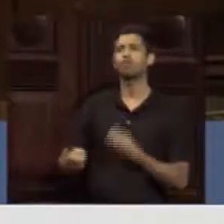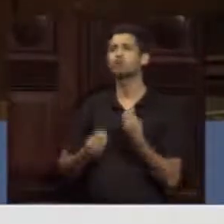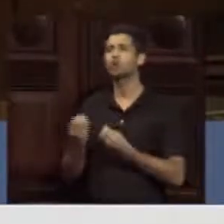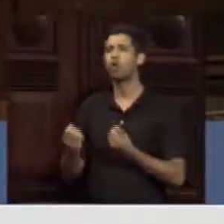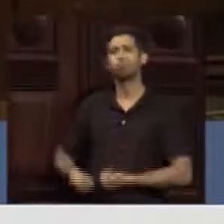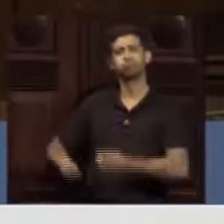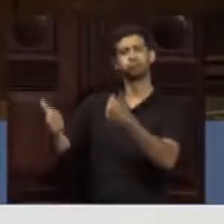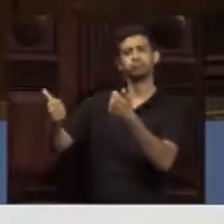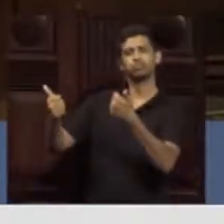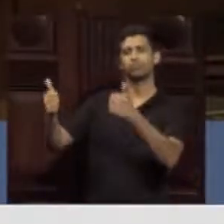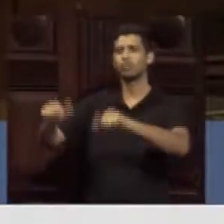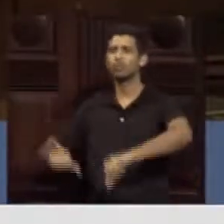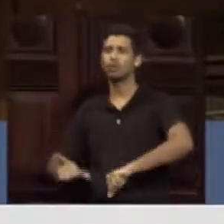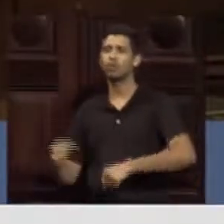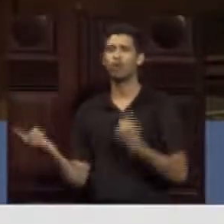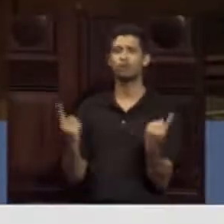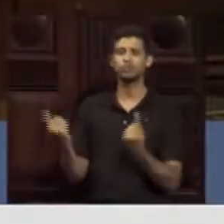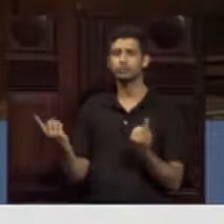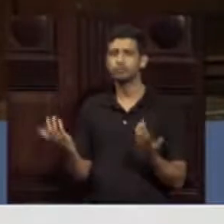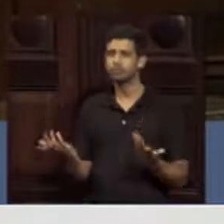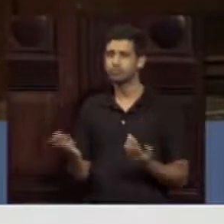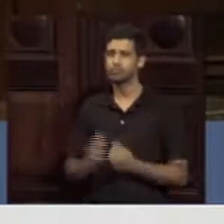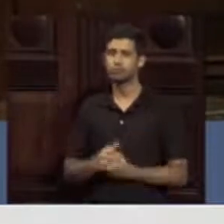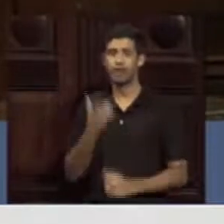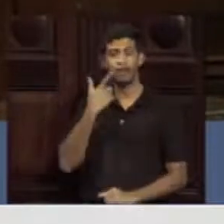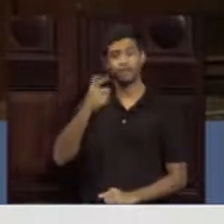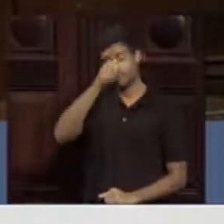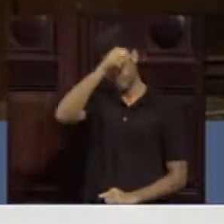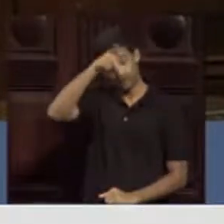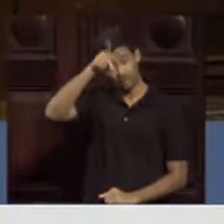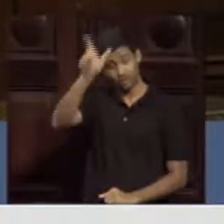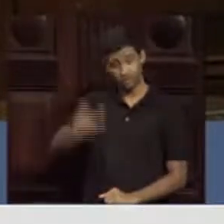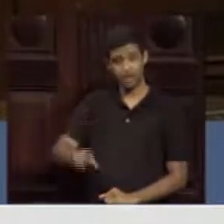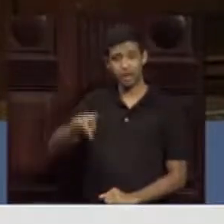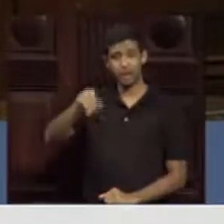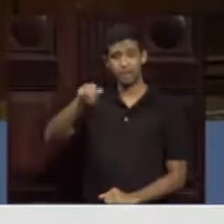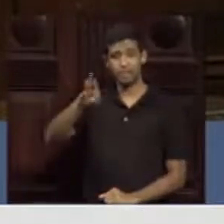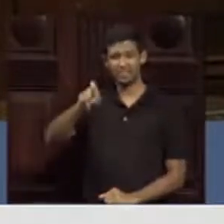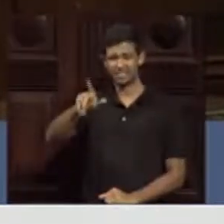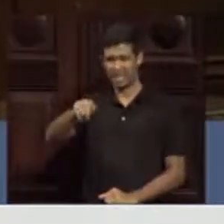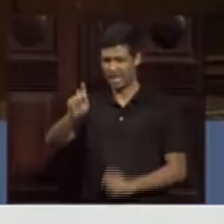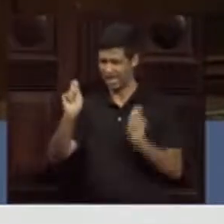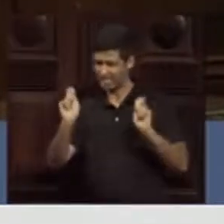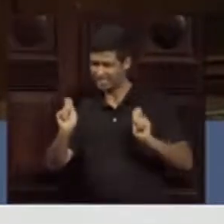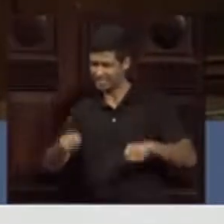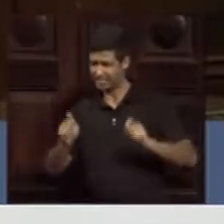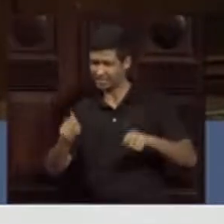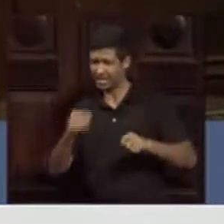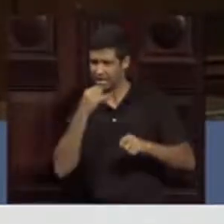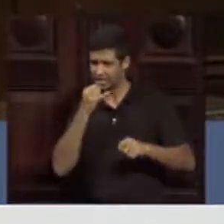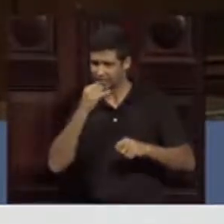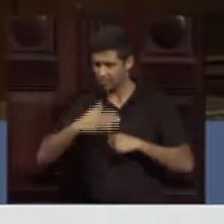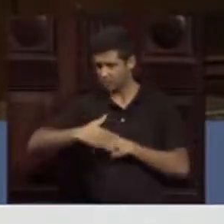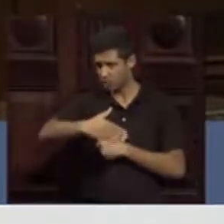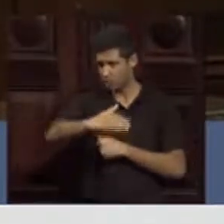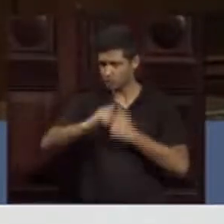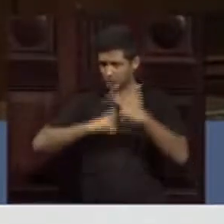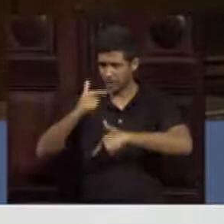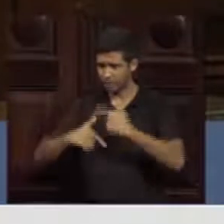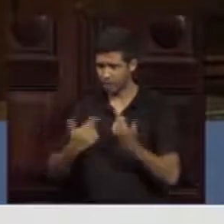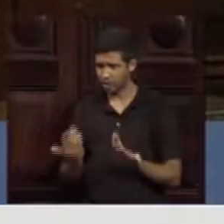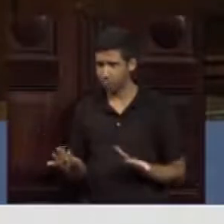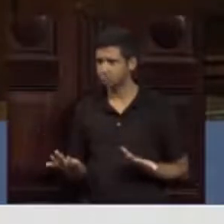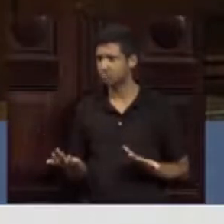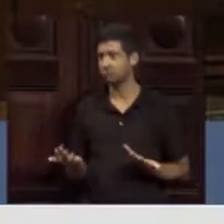atual Prefeitura do Rio de Janeiro, se o prefeito do Rio de Janeiro tem condições de levar adiante essa